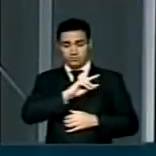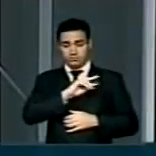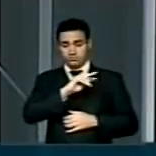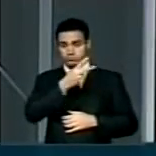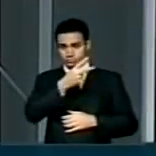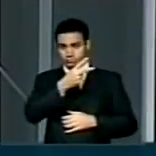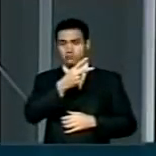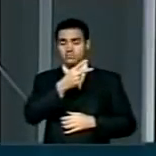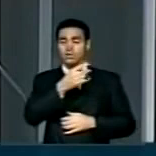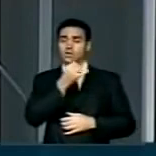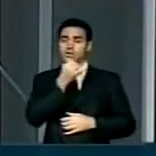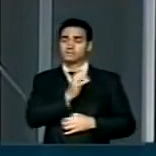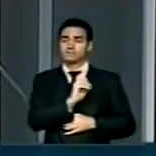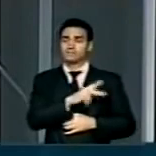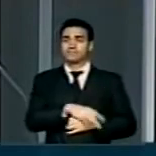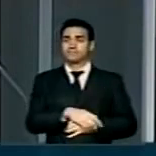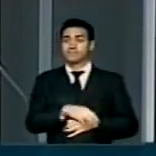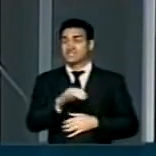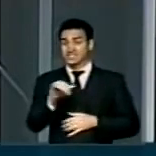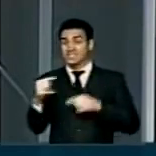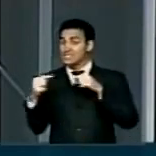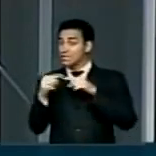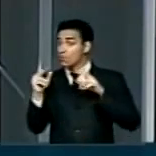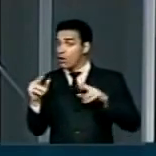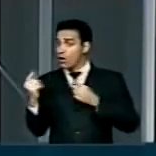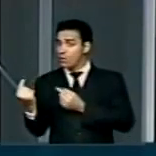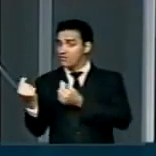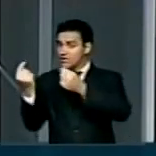mesma da inflação,